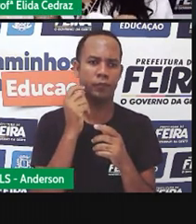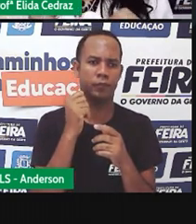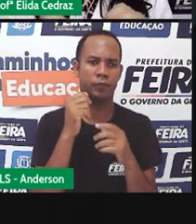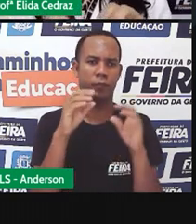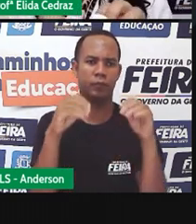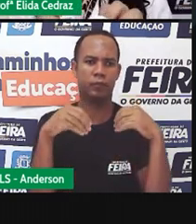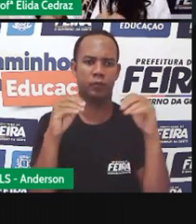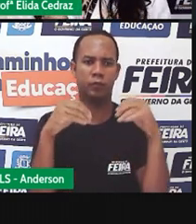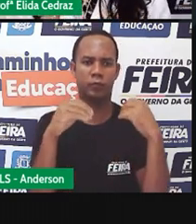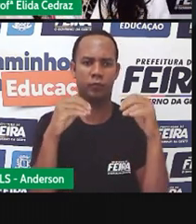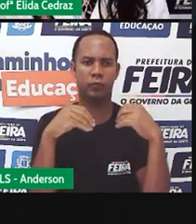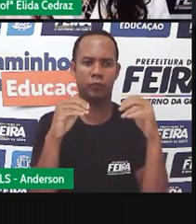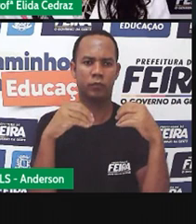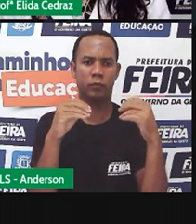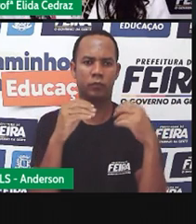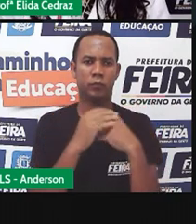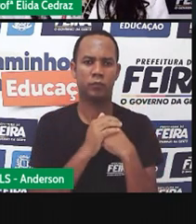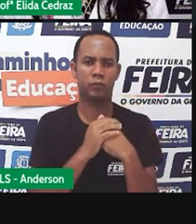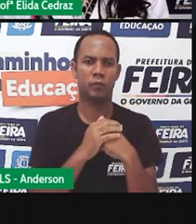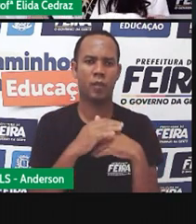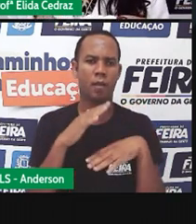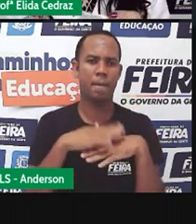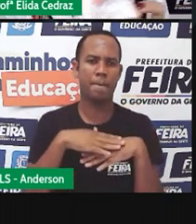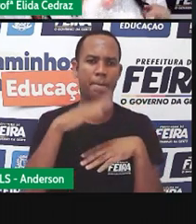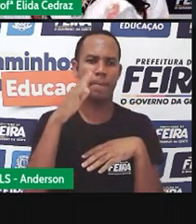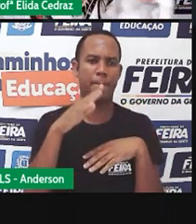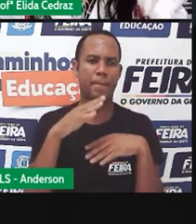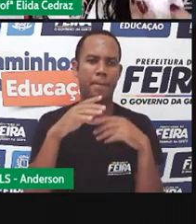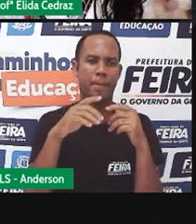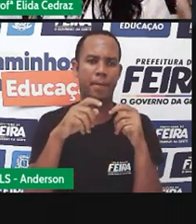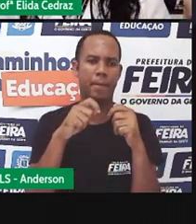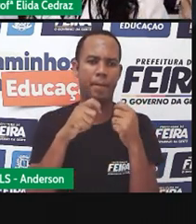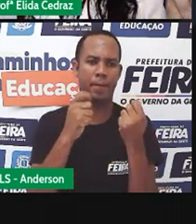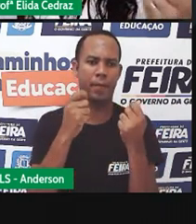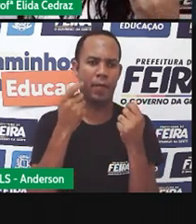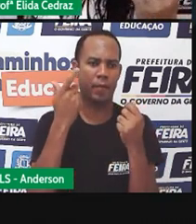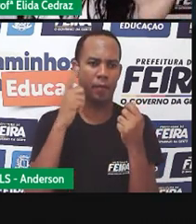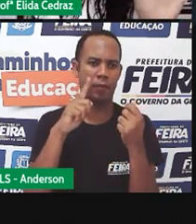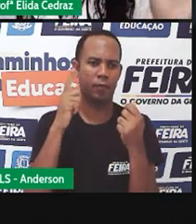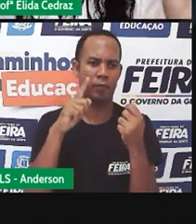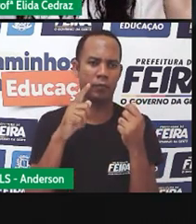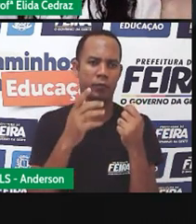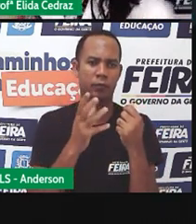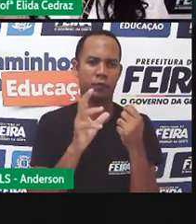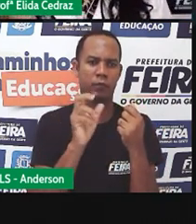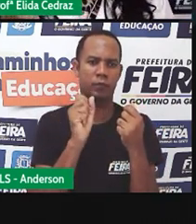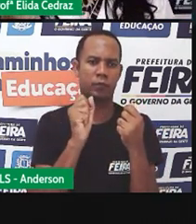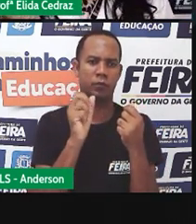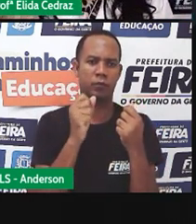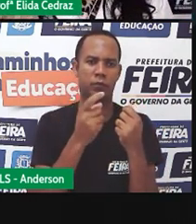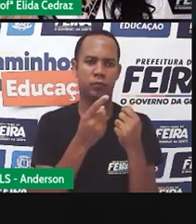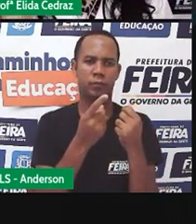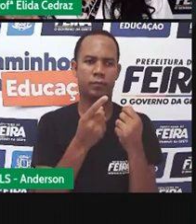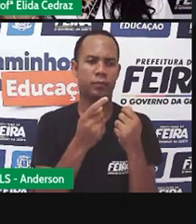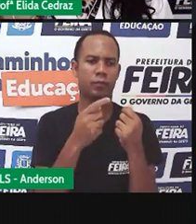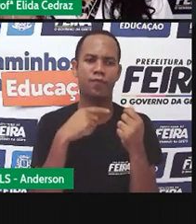e a toalhinha. Quem é mais flexível? Eu conseguiria fazer isso aqui no